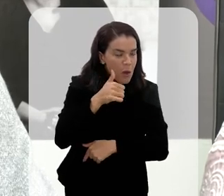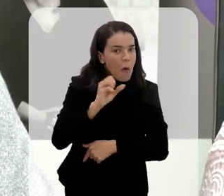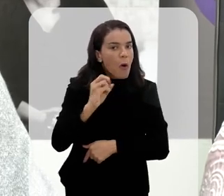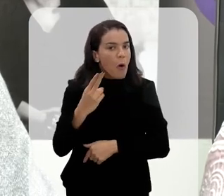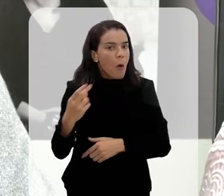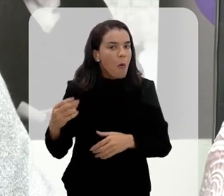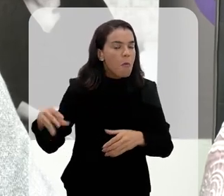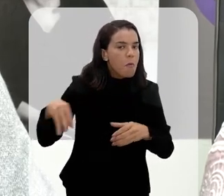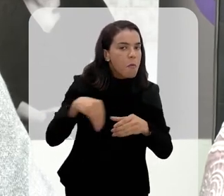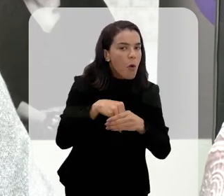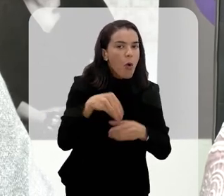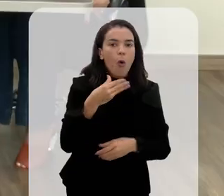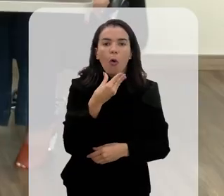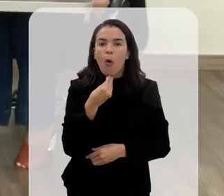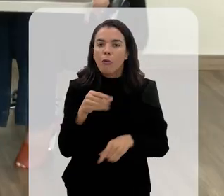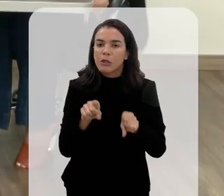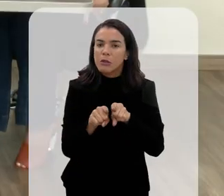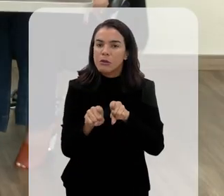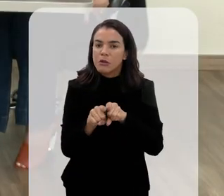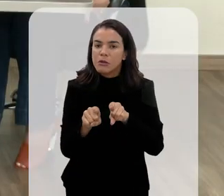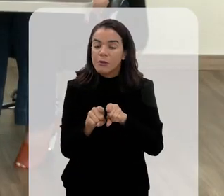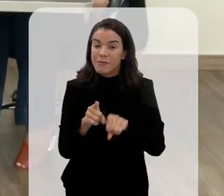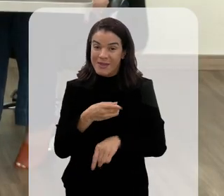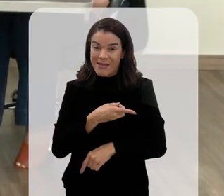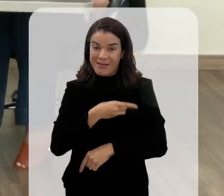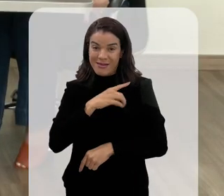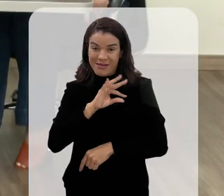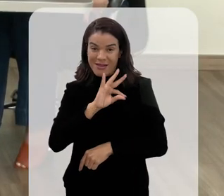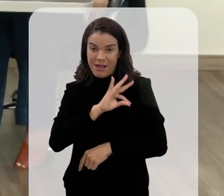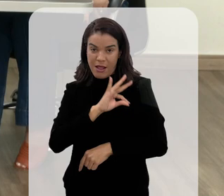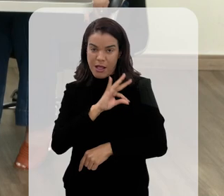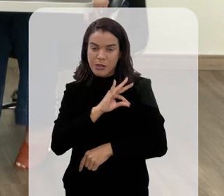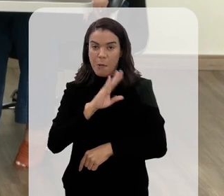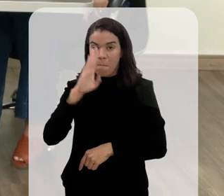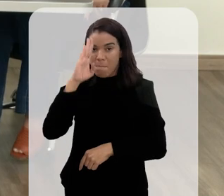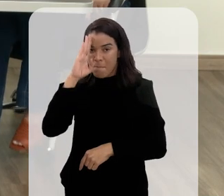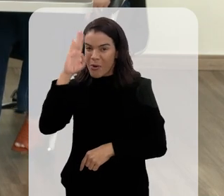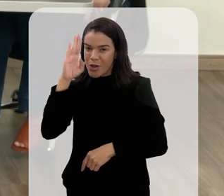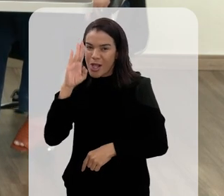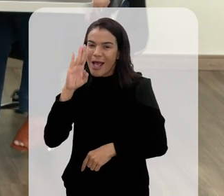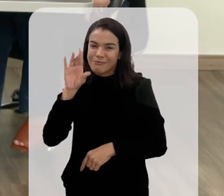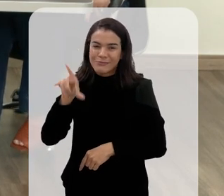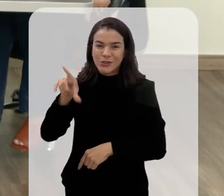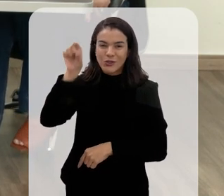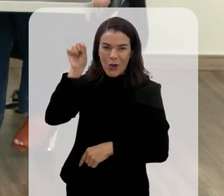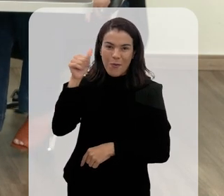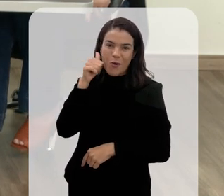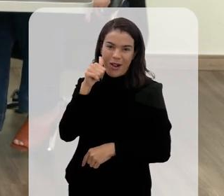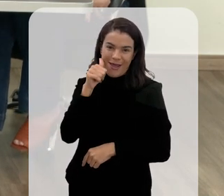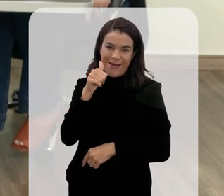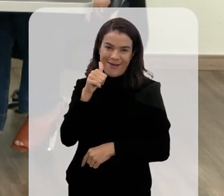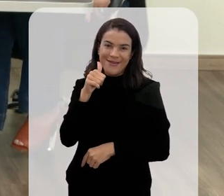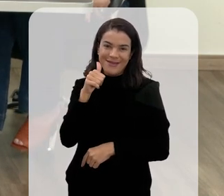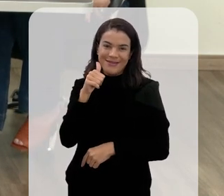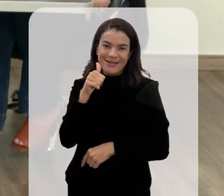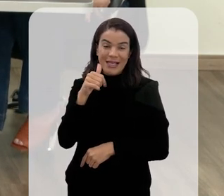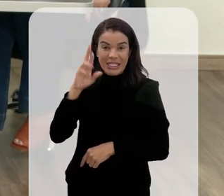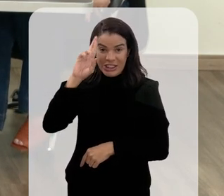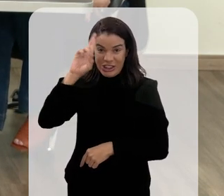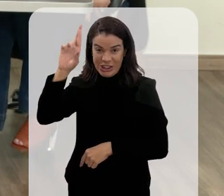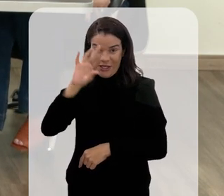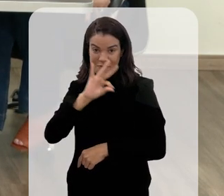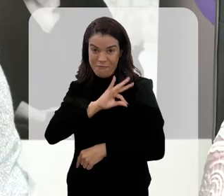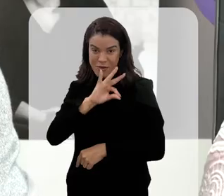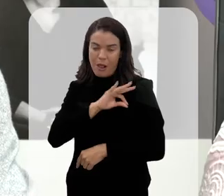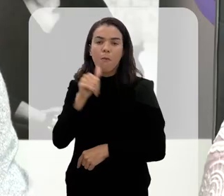ou trabalham homens também? Nas DEANs, somos preferencialmente mulheres. As delegadas,